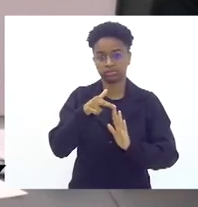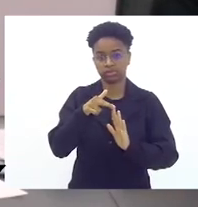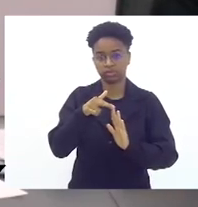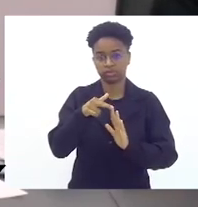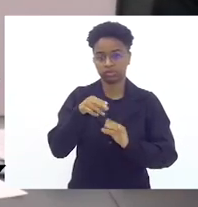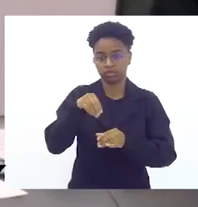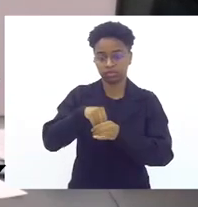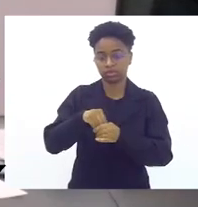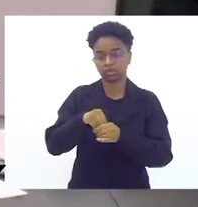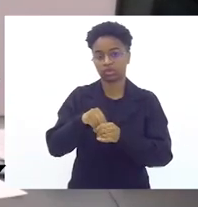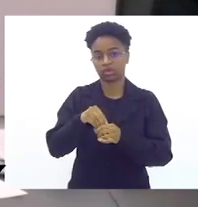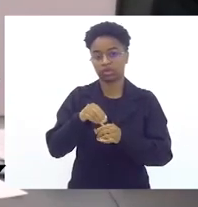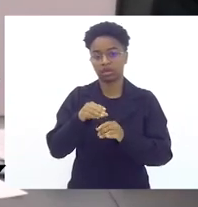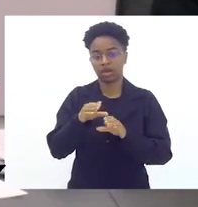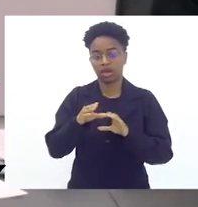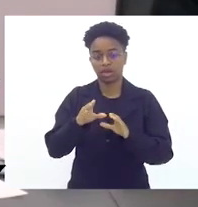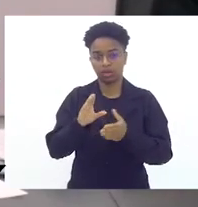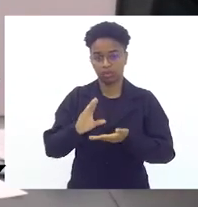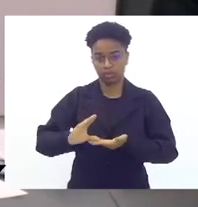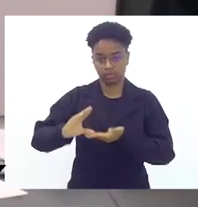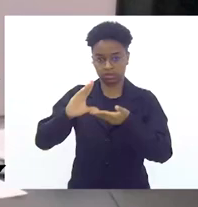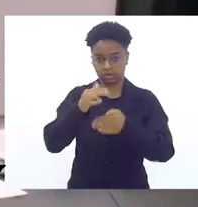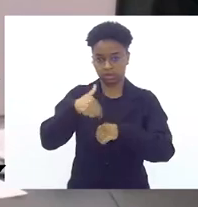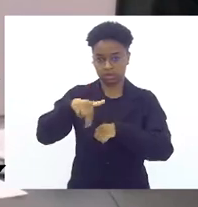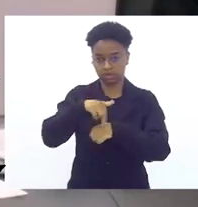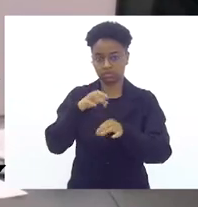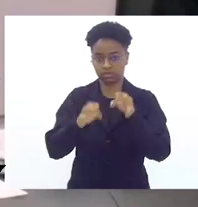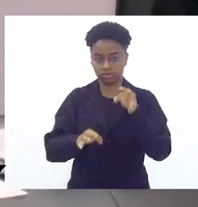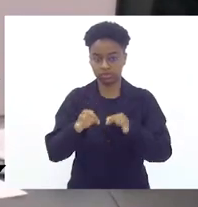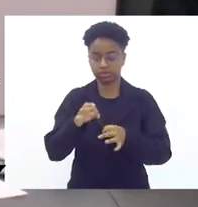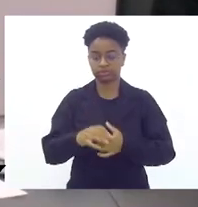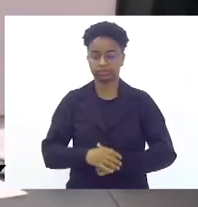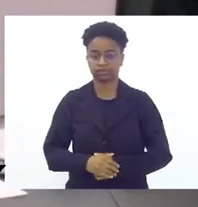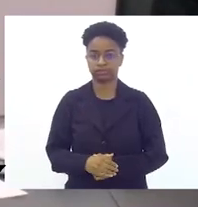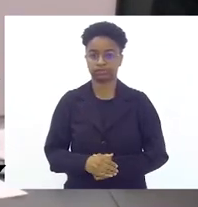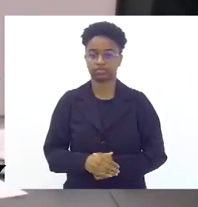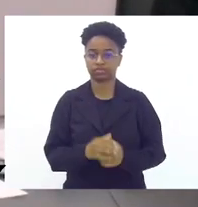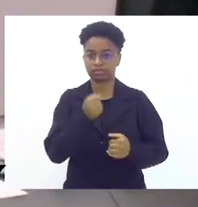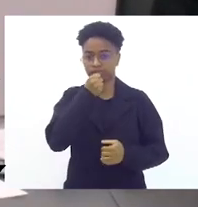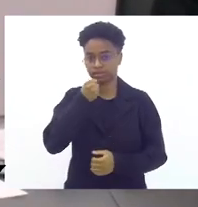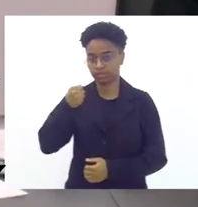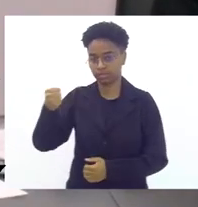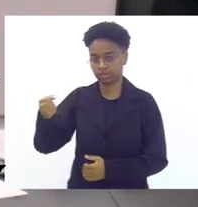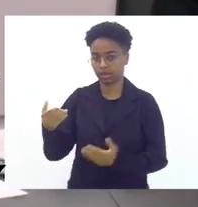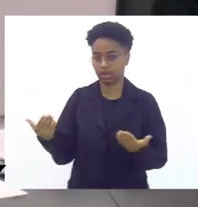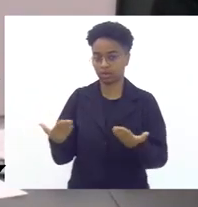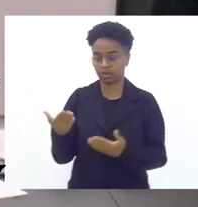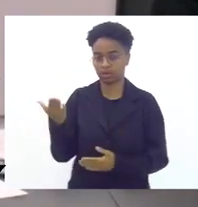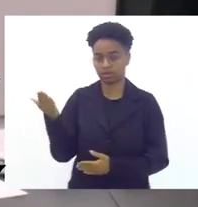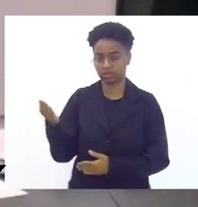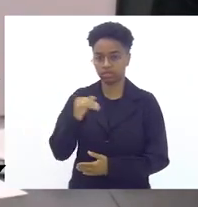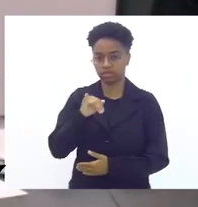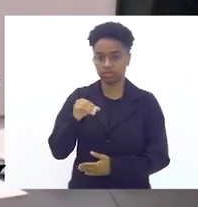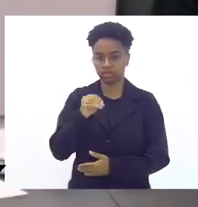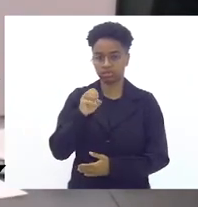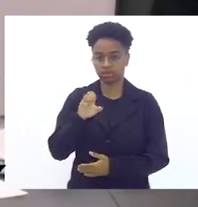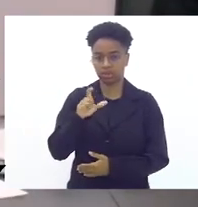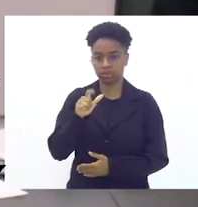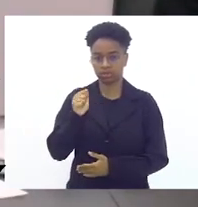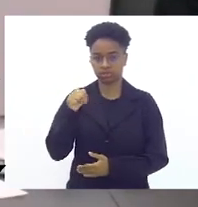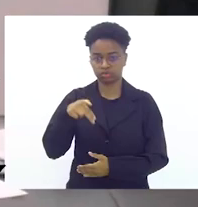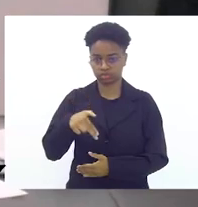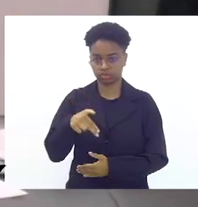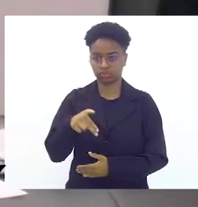Conselho Nacional de Justiça no nosso projeto então a palavra é do nosso companheiro Joelson Santiago